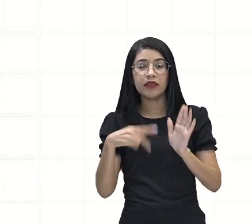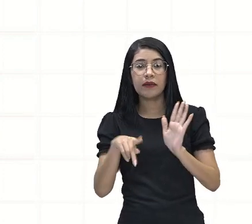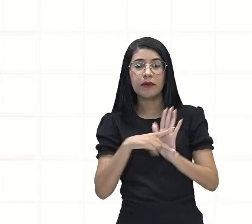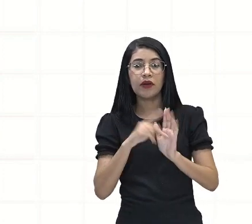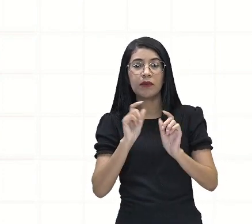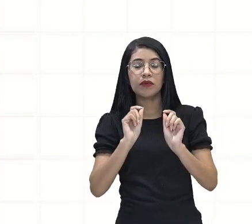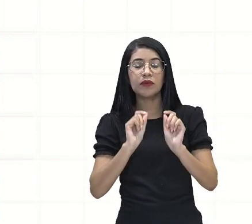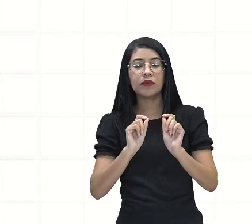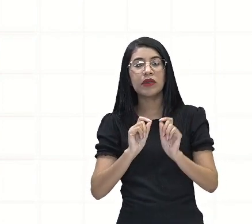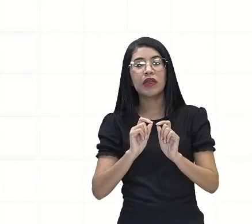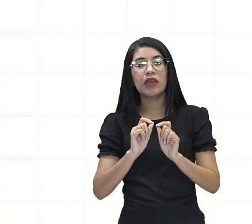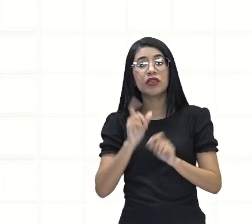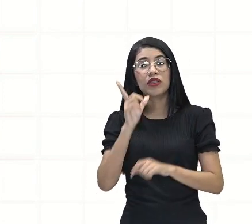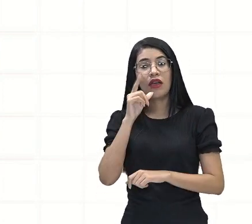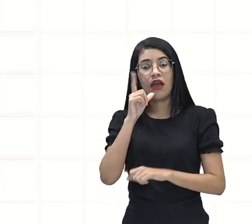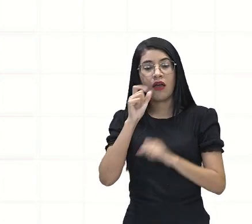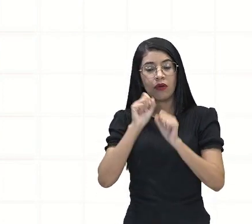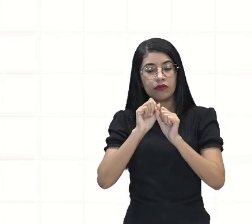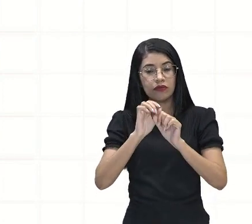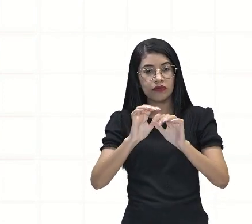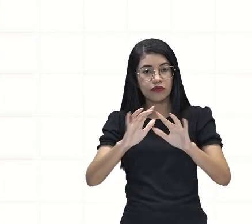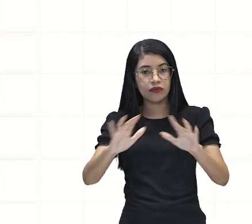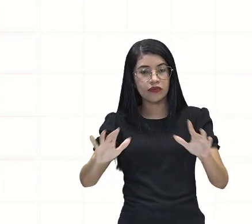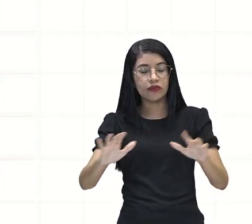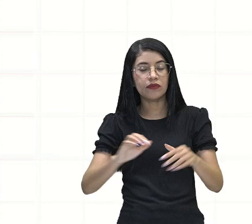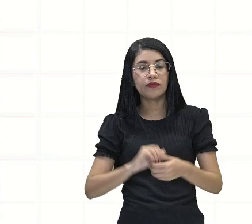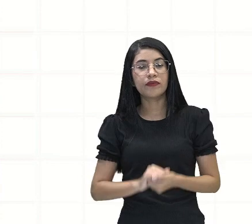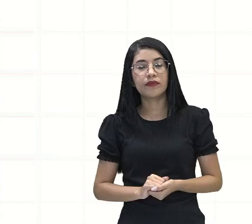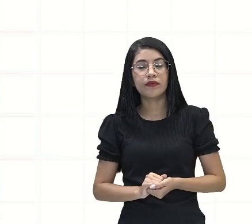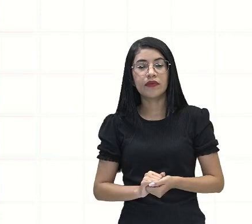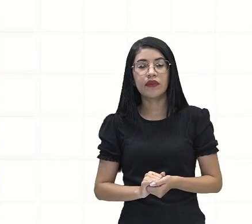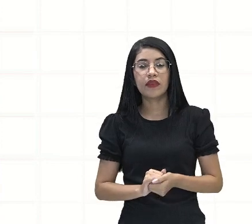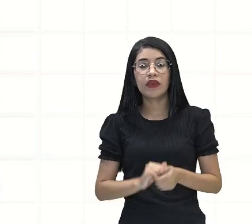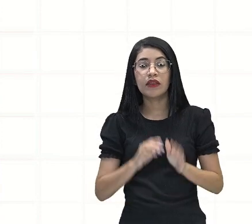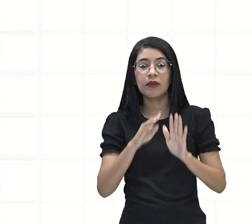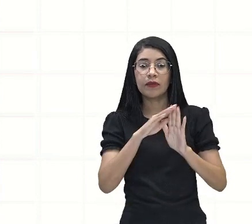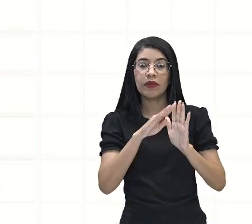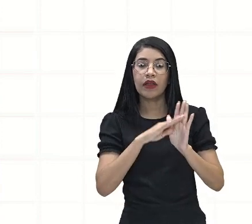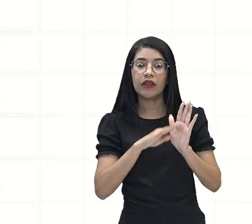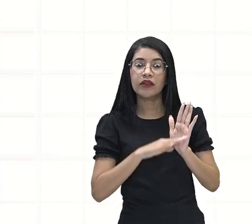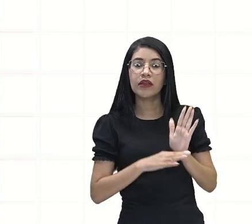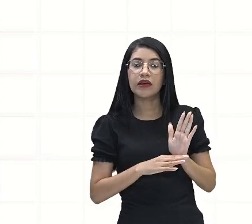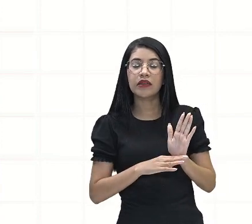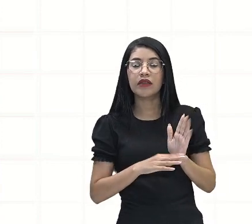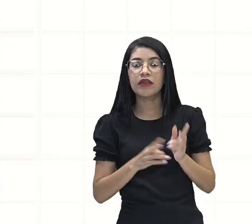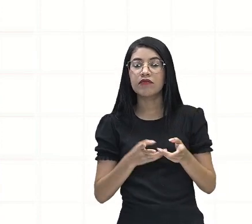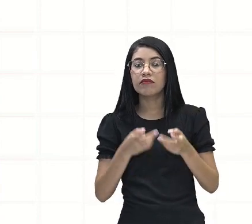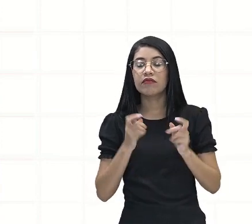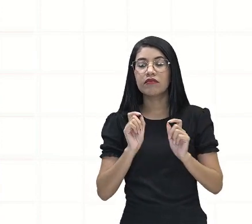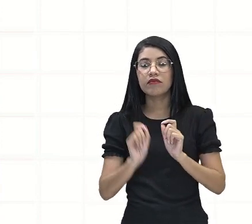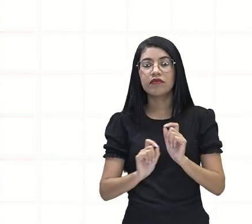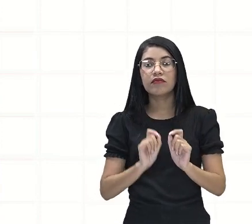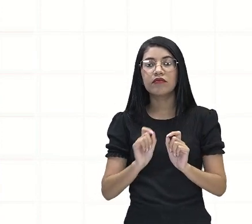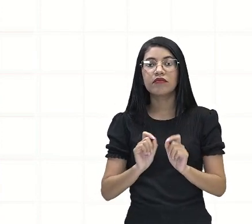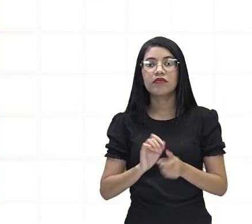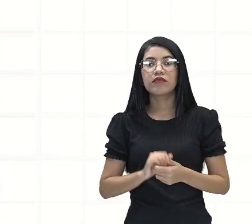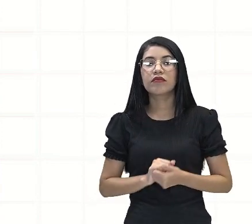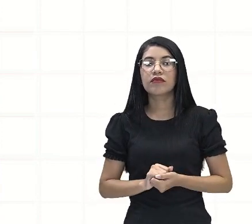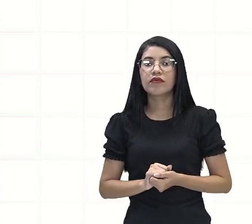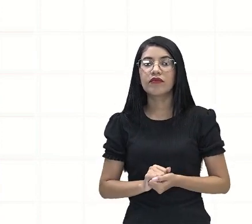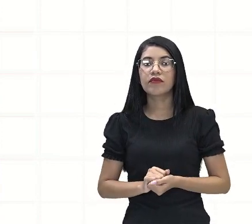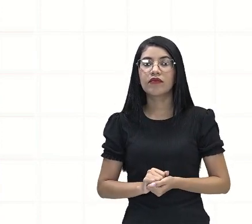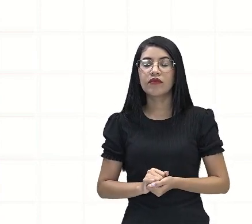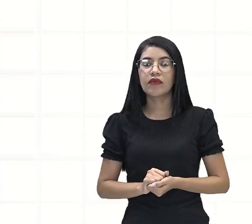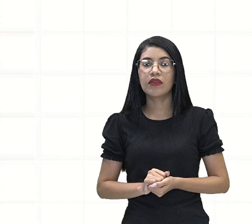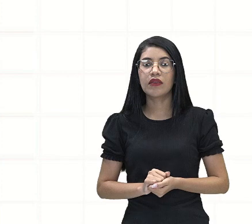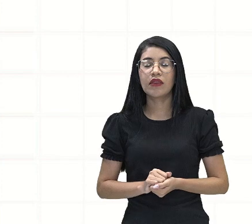o abastecimento de água tá então aqui na legenda voltando à legenda né A gente vai ver eh que cada